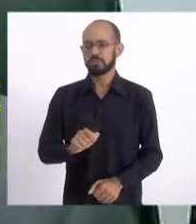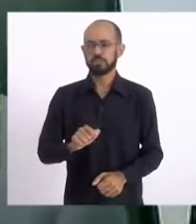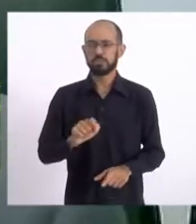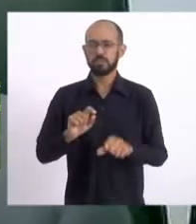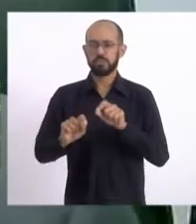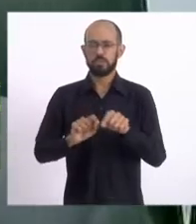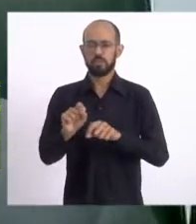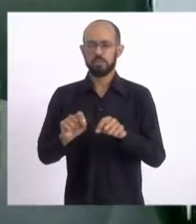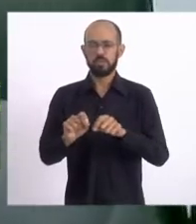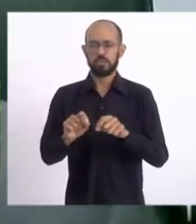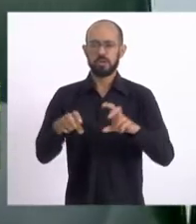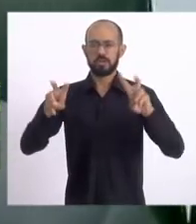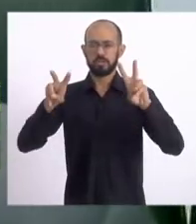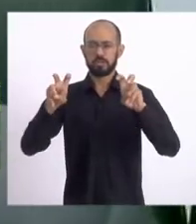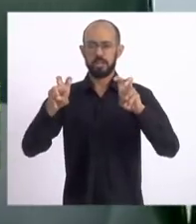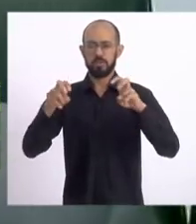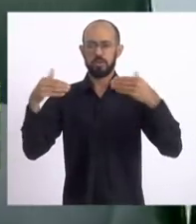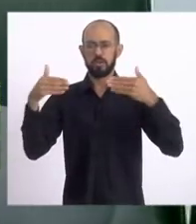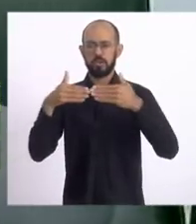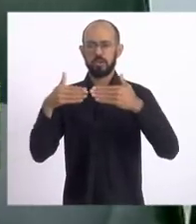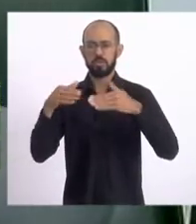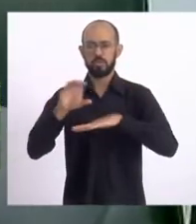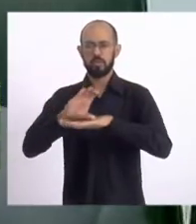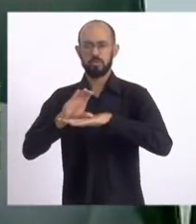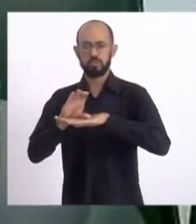Tema constitucionalidade, legalidade e juridicidade.